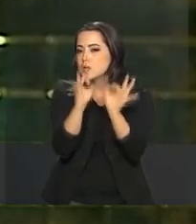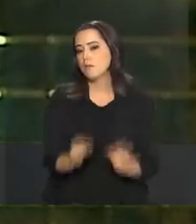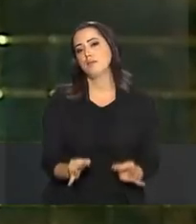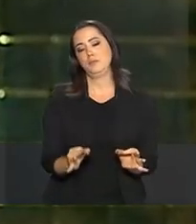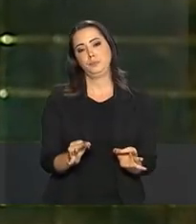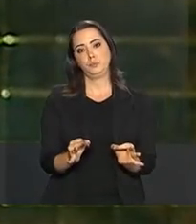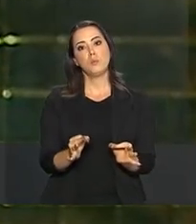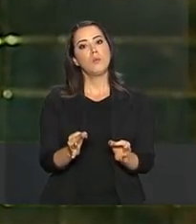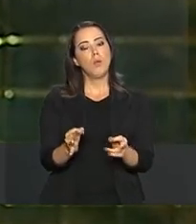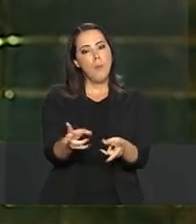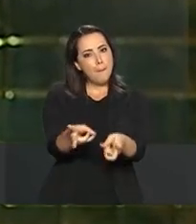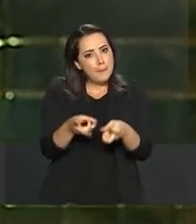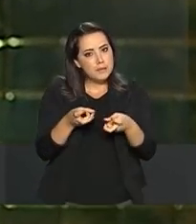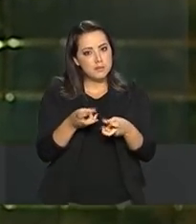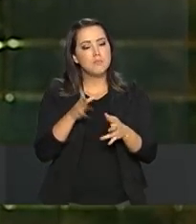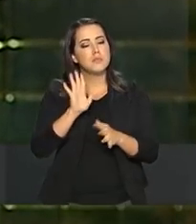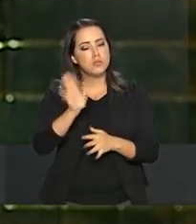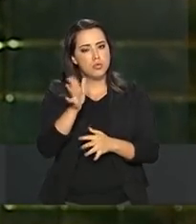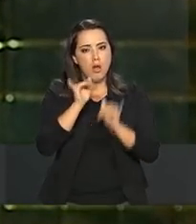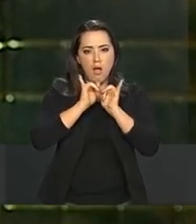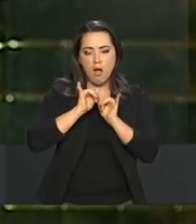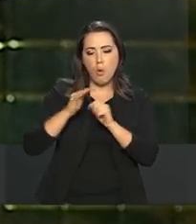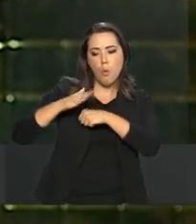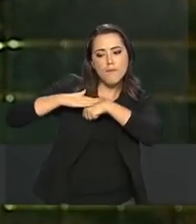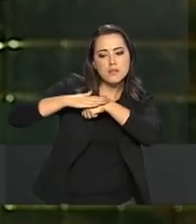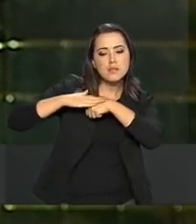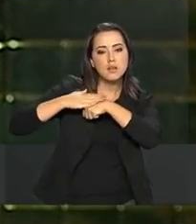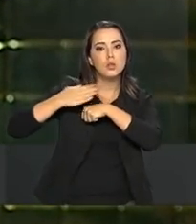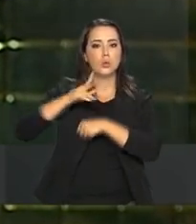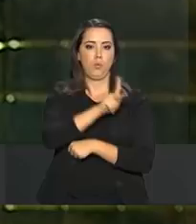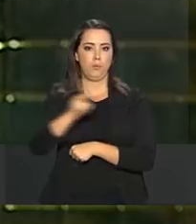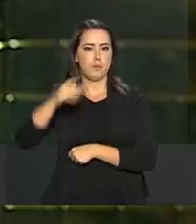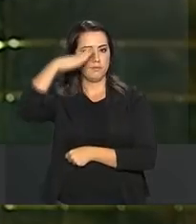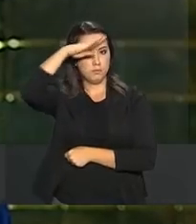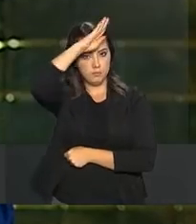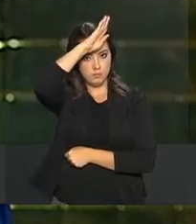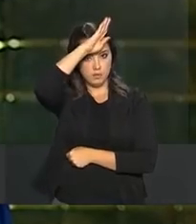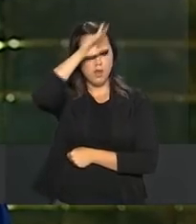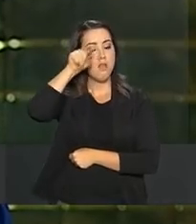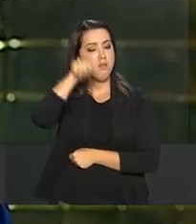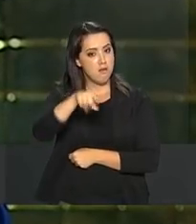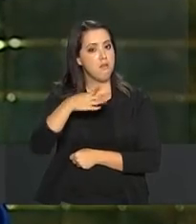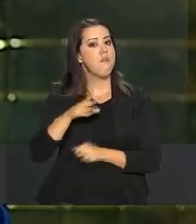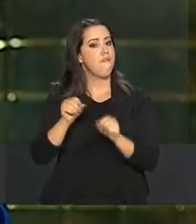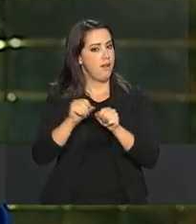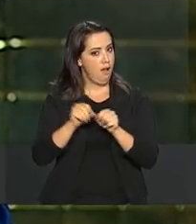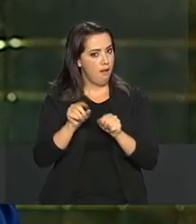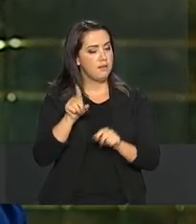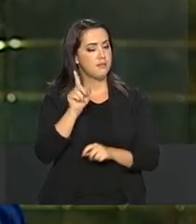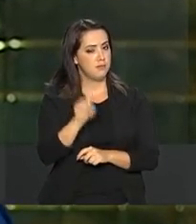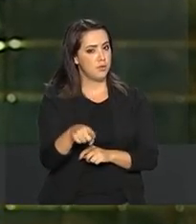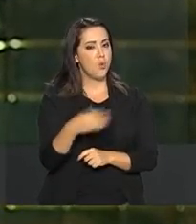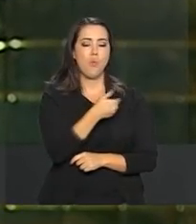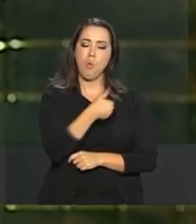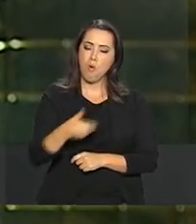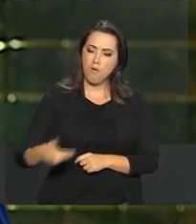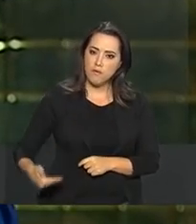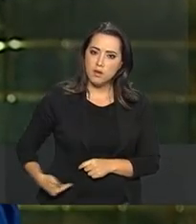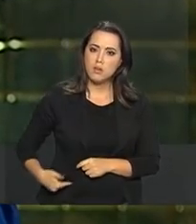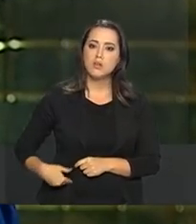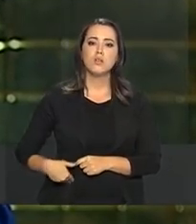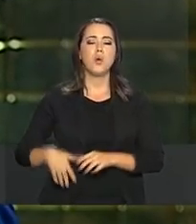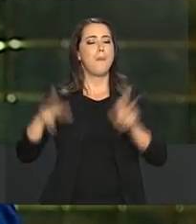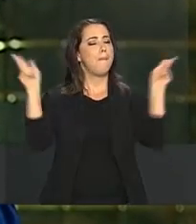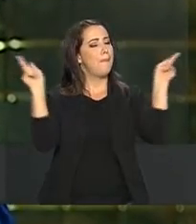é declarar o presidente eleito e ele fará tal como já disse um governo de